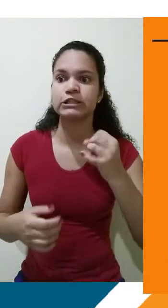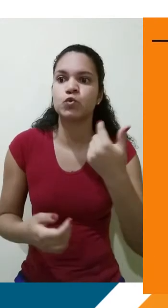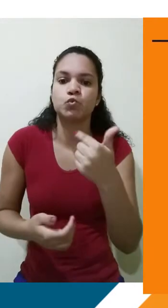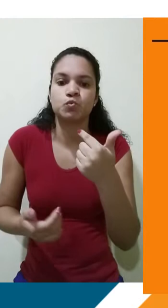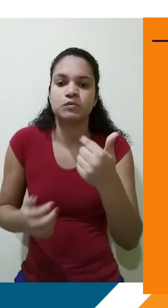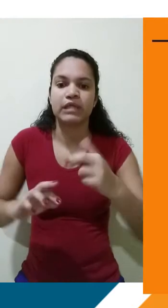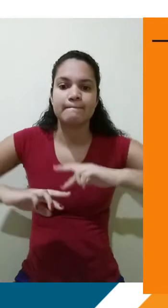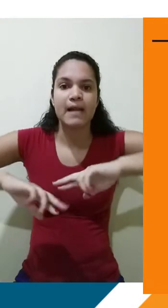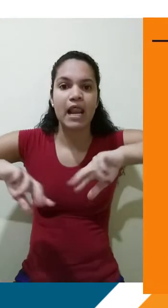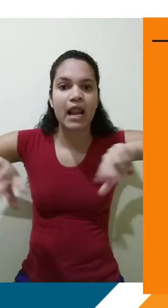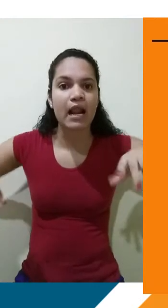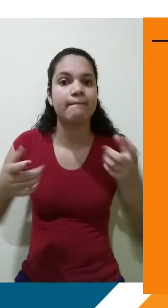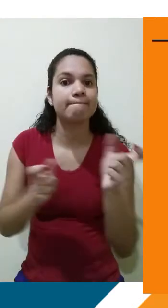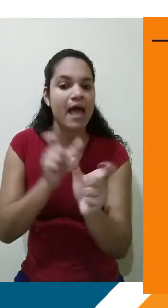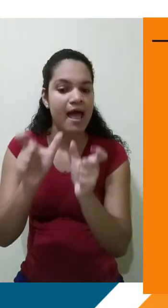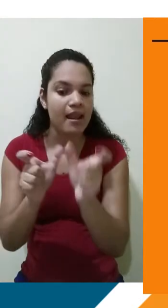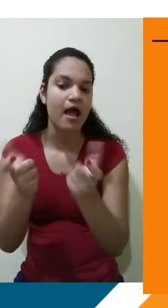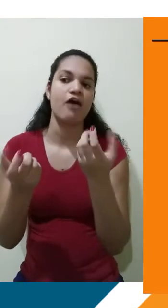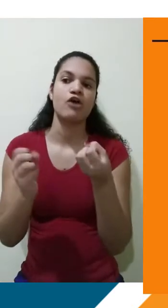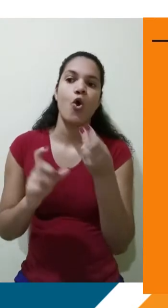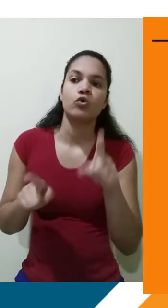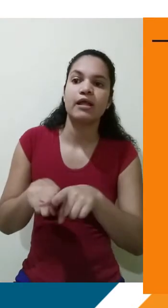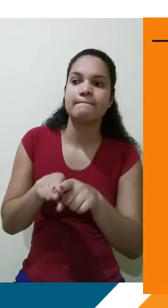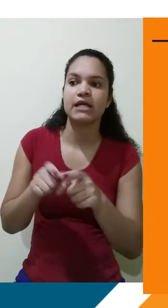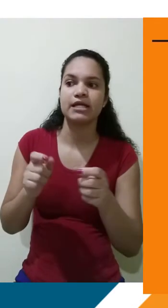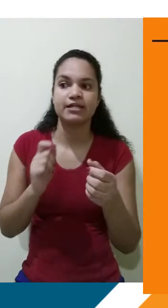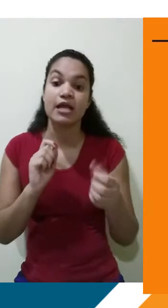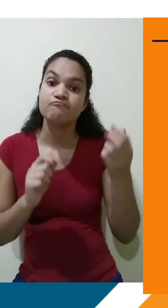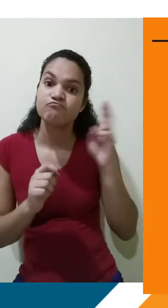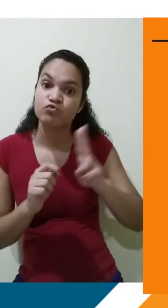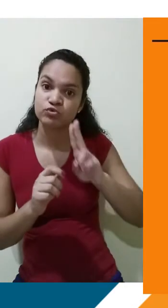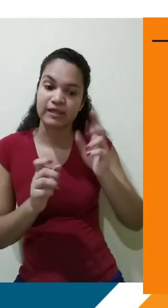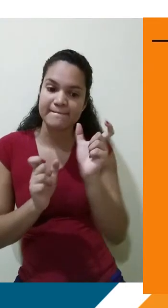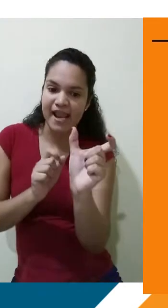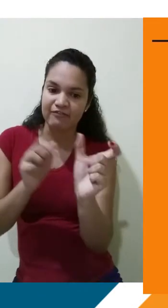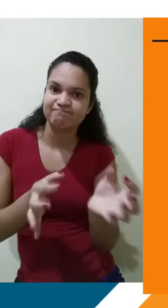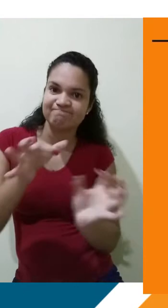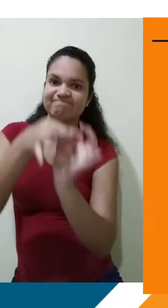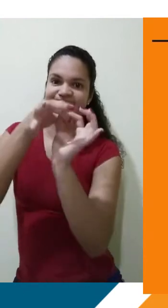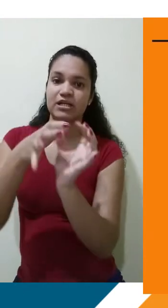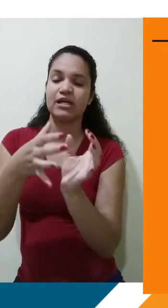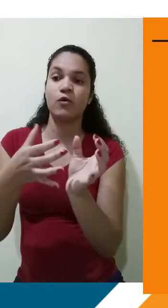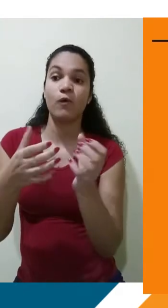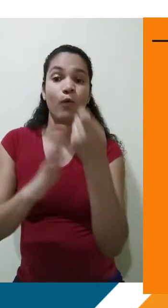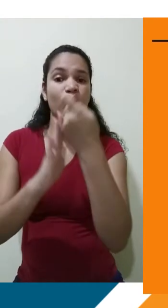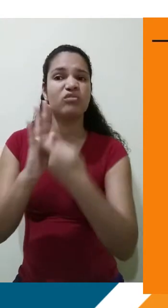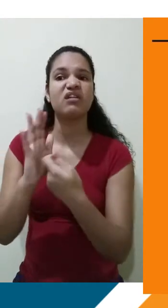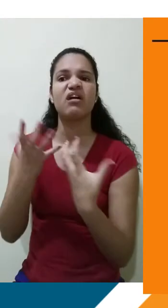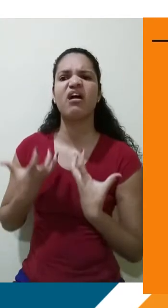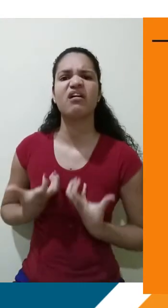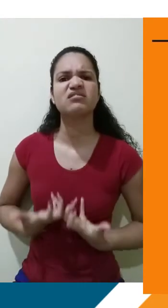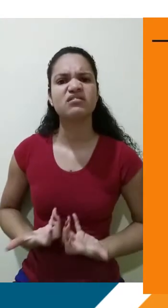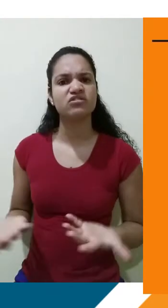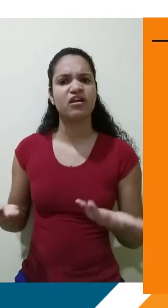das palavras e sem variabilidade no uso dos recursos coesivos, que aqui são repetidos como essas, o texto é cansativo e a gente não consegue entender o que ele